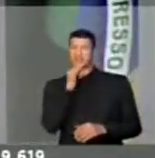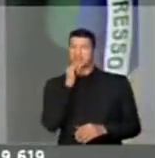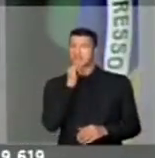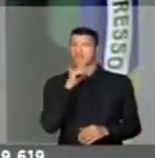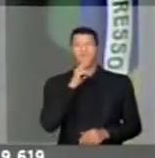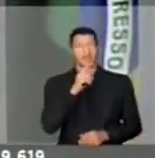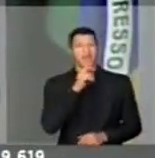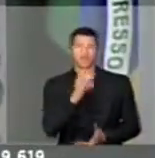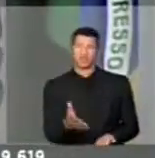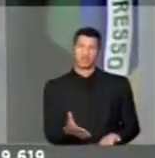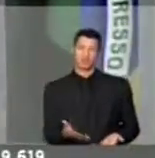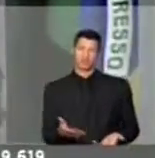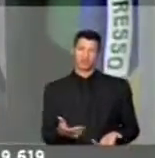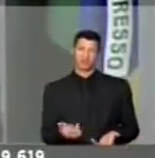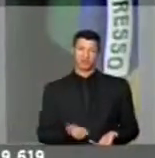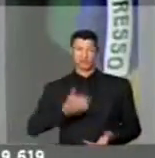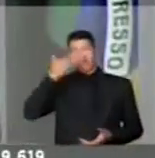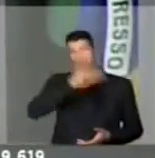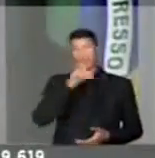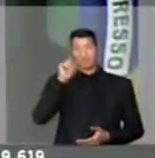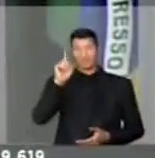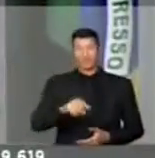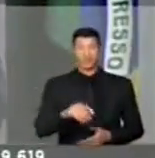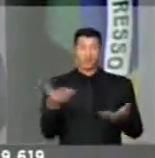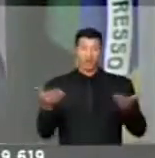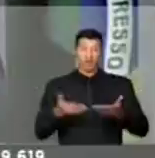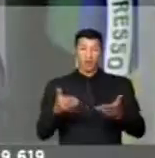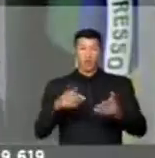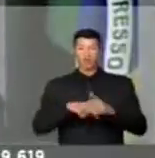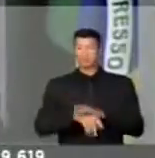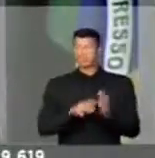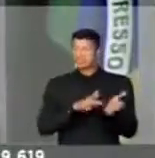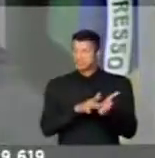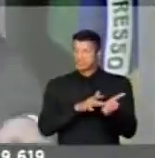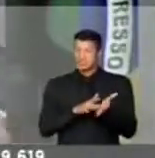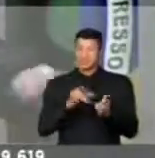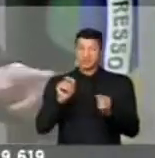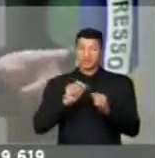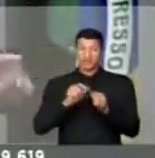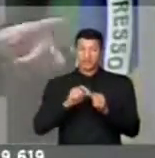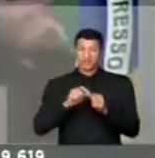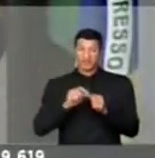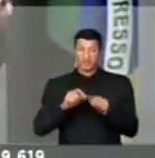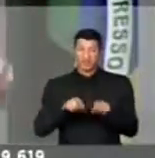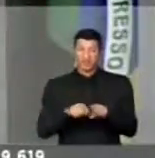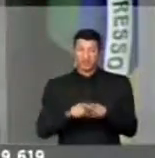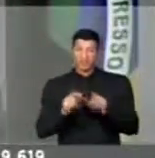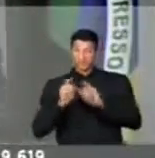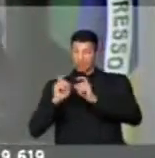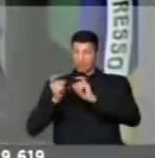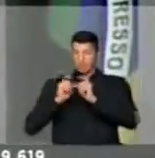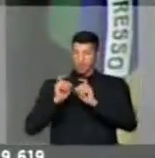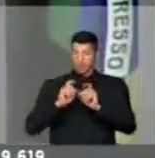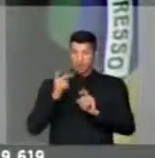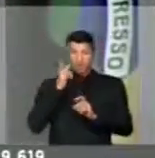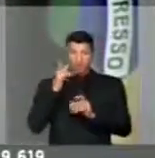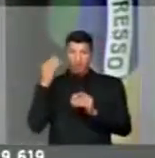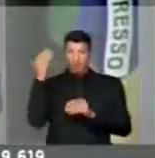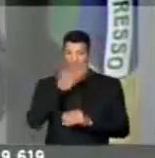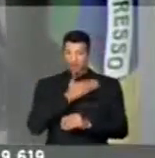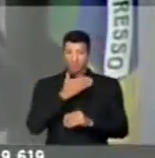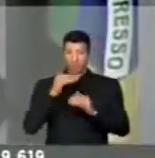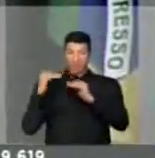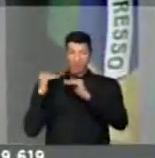para ninguém. A prova disso, que a coisa era macumunada, que fizeram uma reunião para aprovar